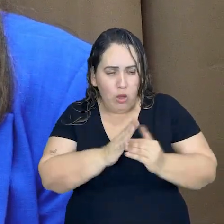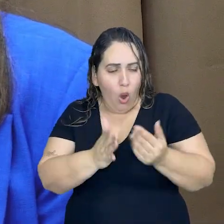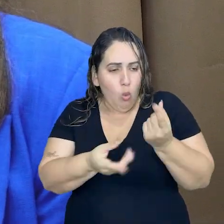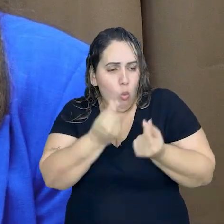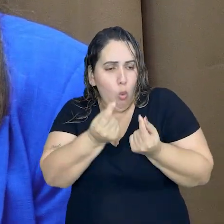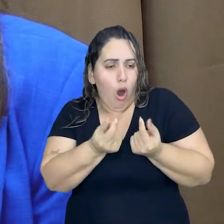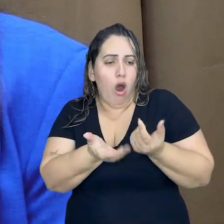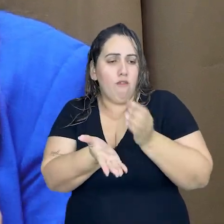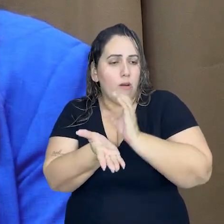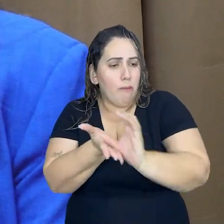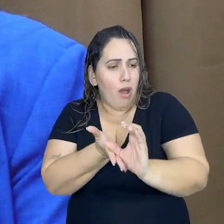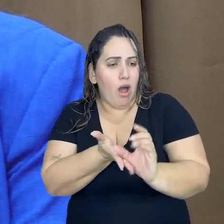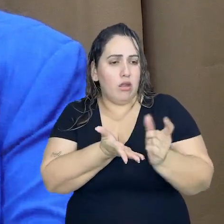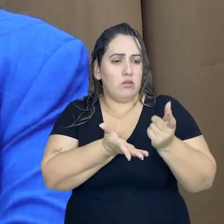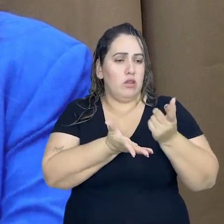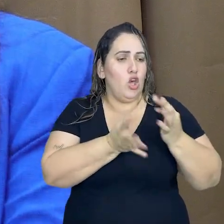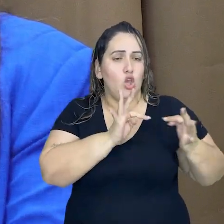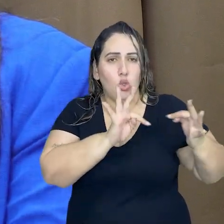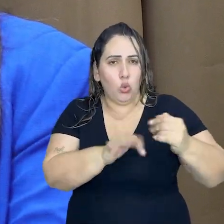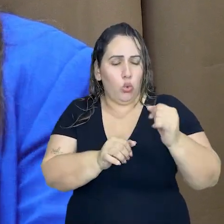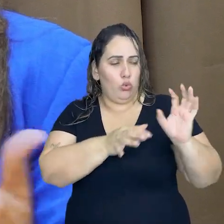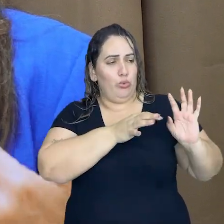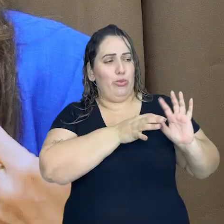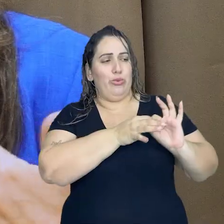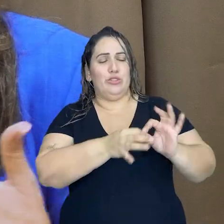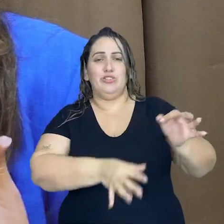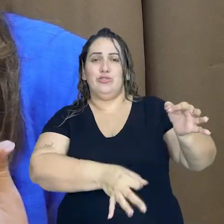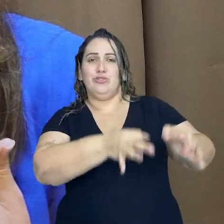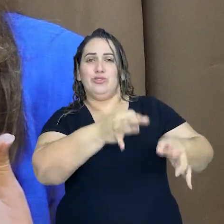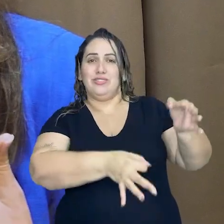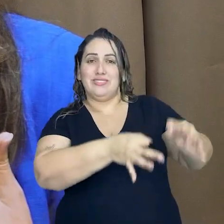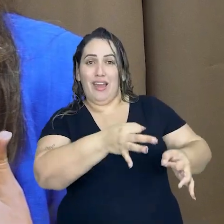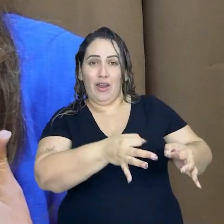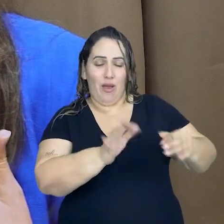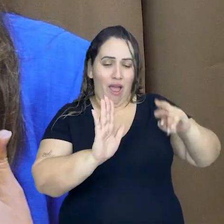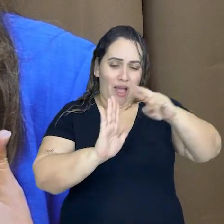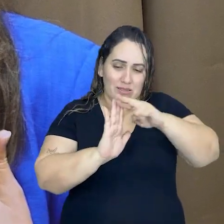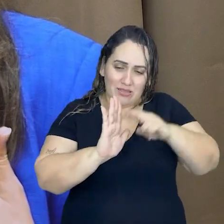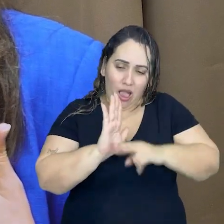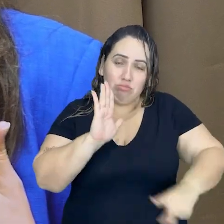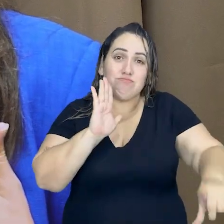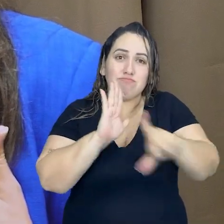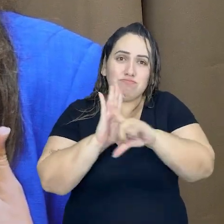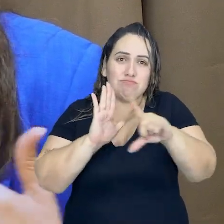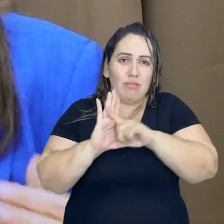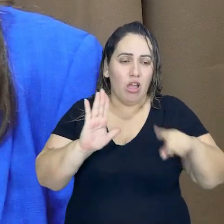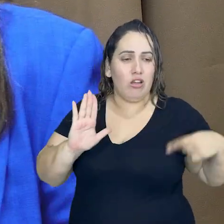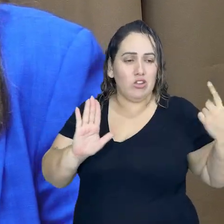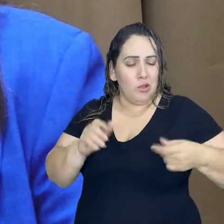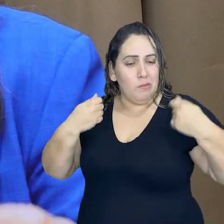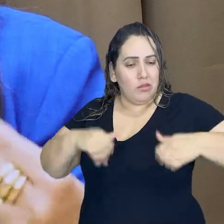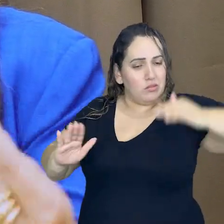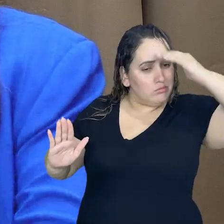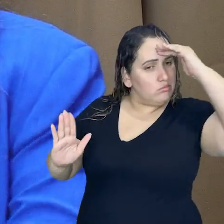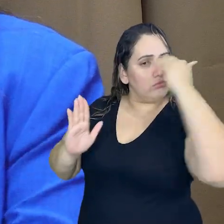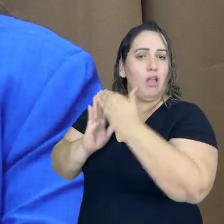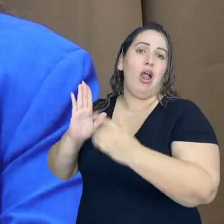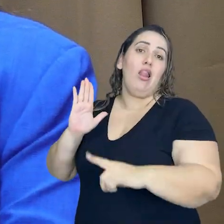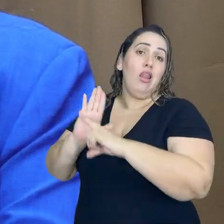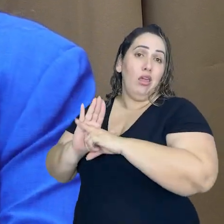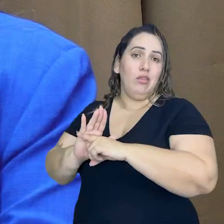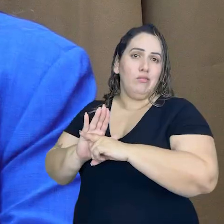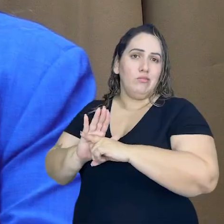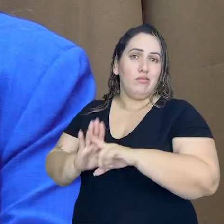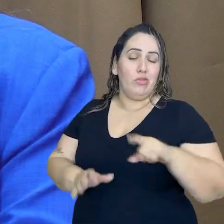Judiciário, né? Assim, por quê? Exatamente porque os maiores interessados, entendeu? Estão lá a